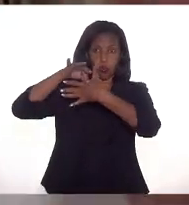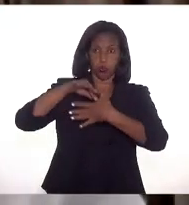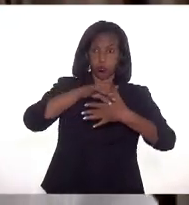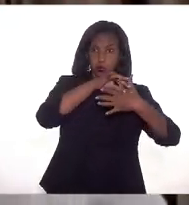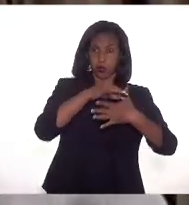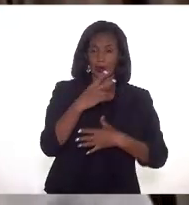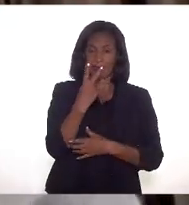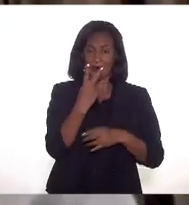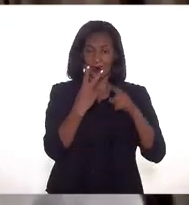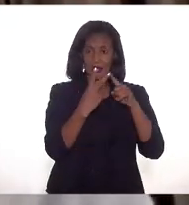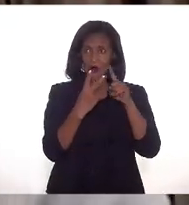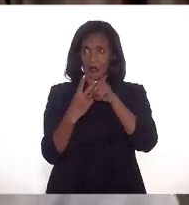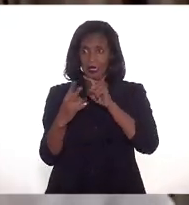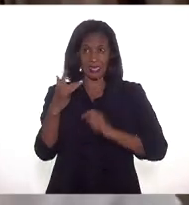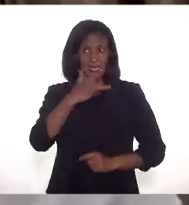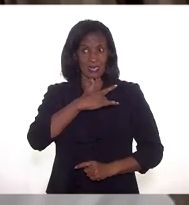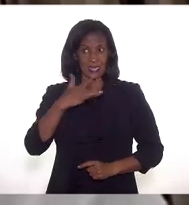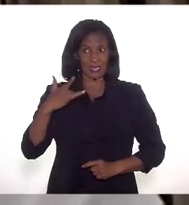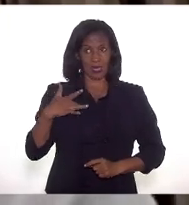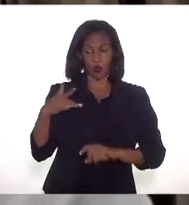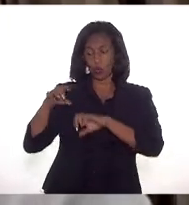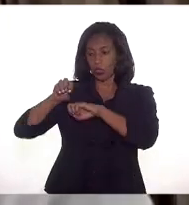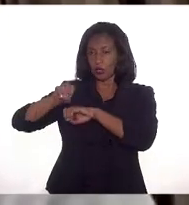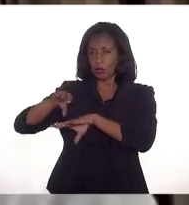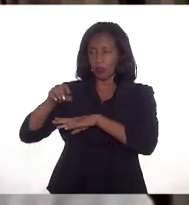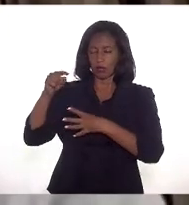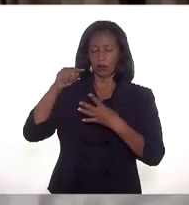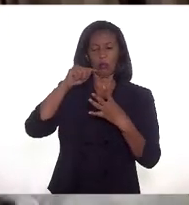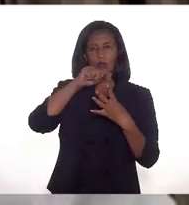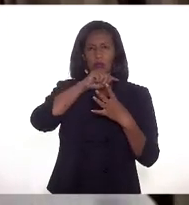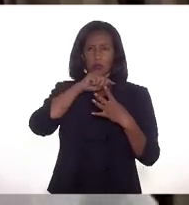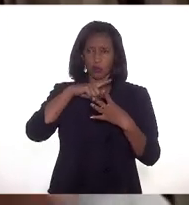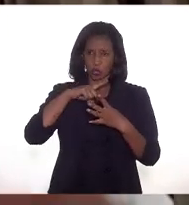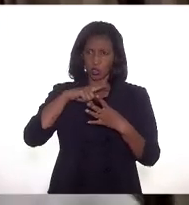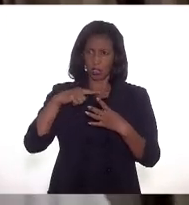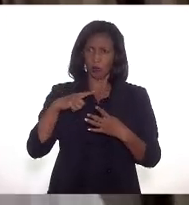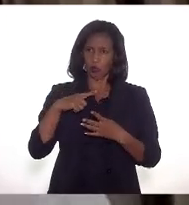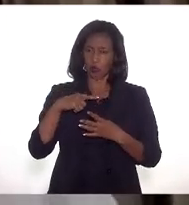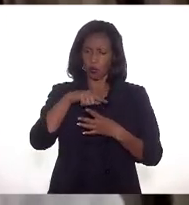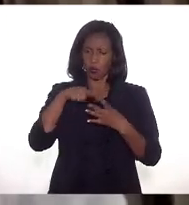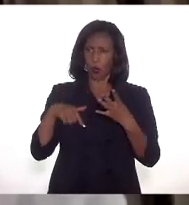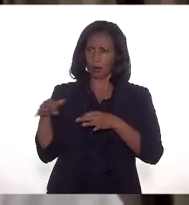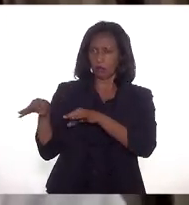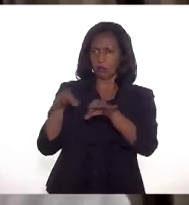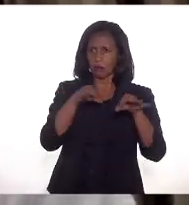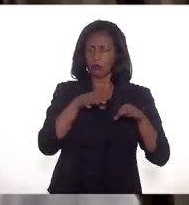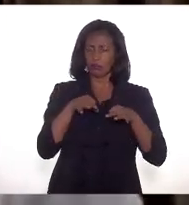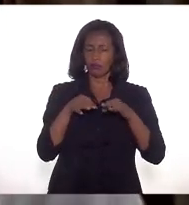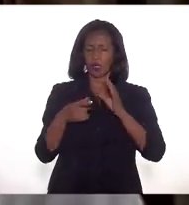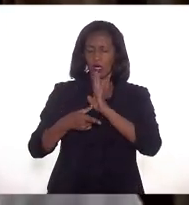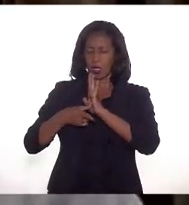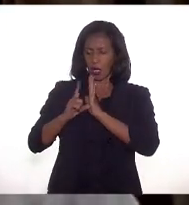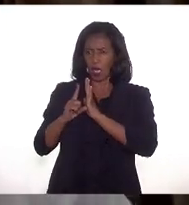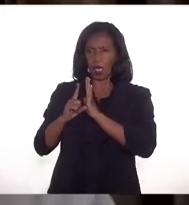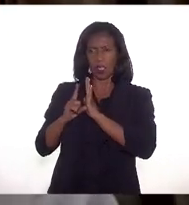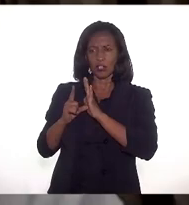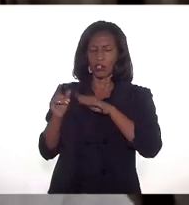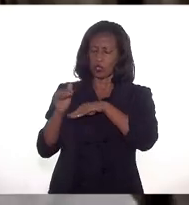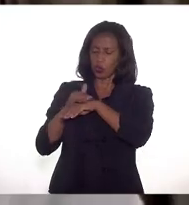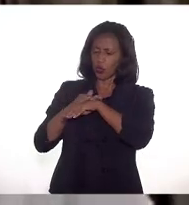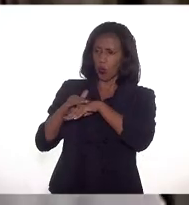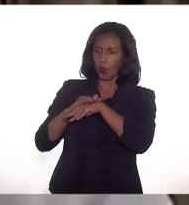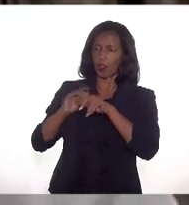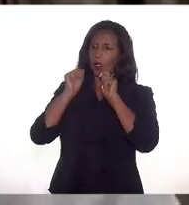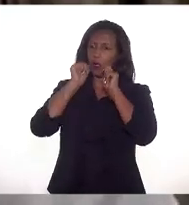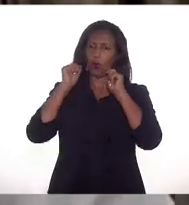destas duas disciplinas, digamos assim, saúde e educação. E hoje, antes de conversar com a Alerj